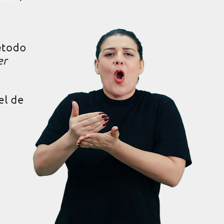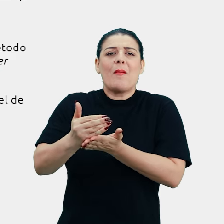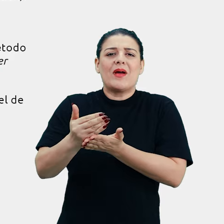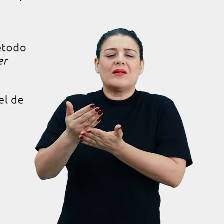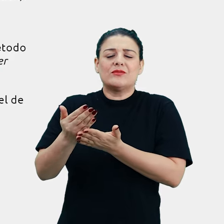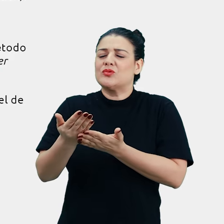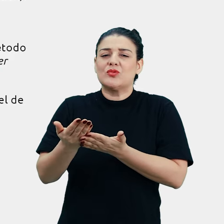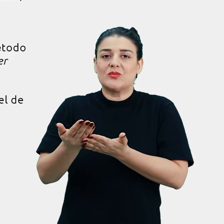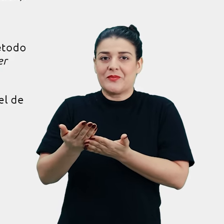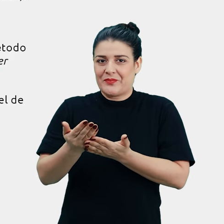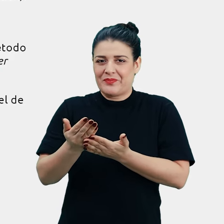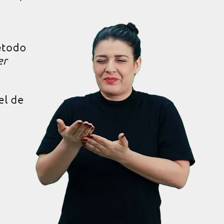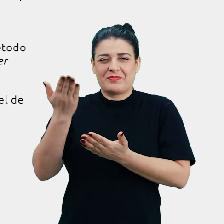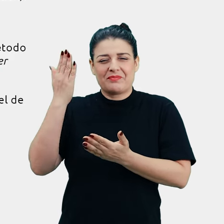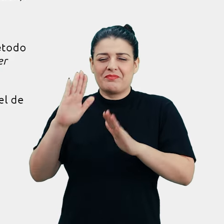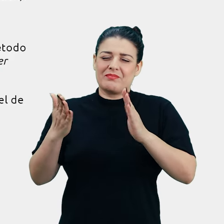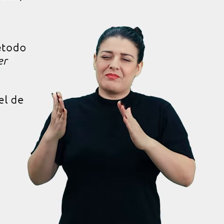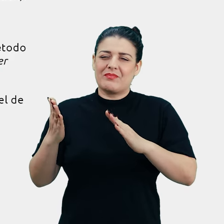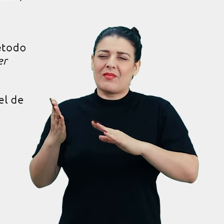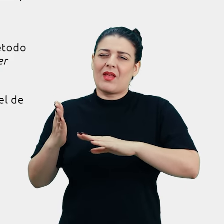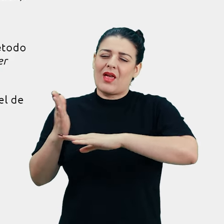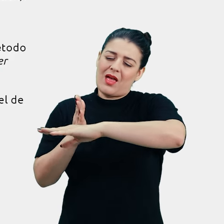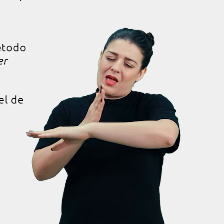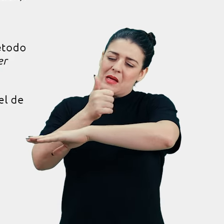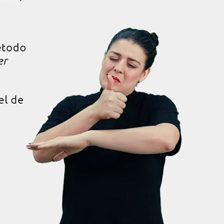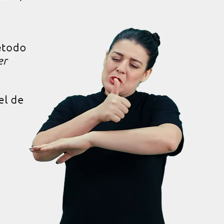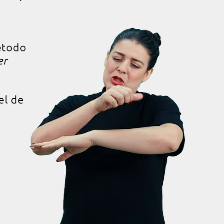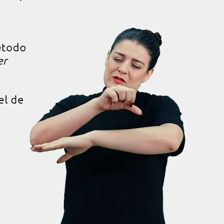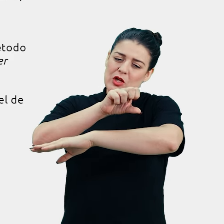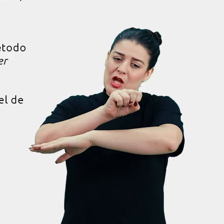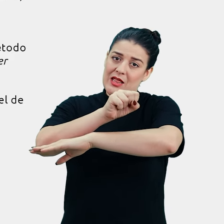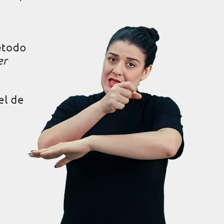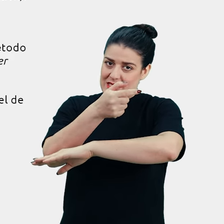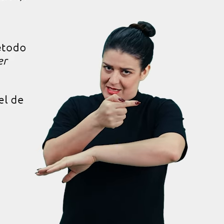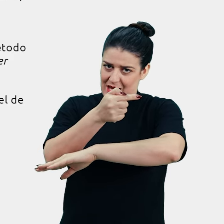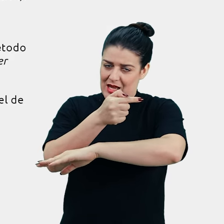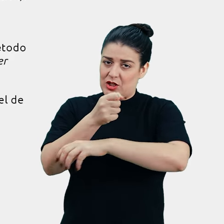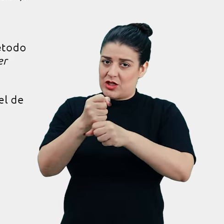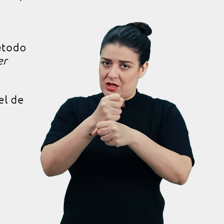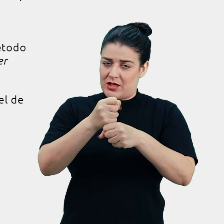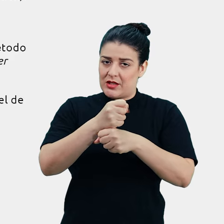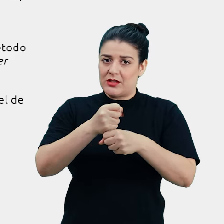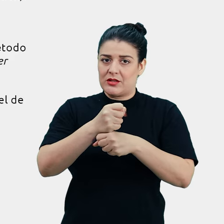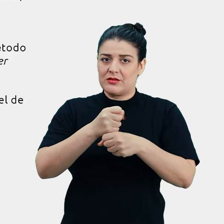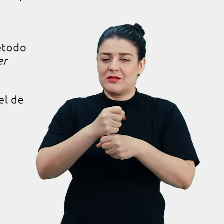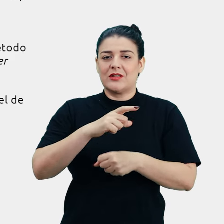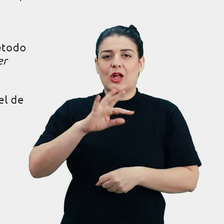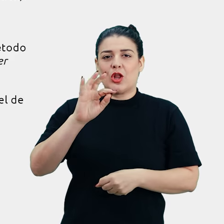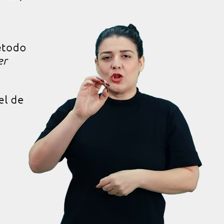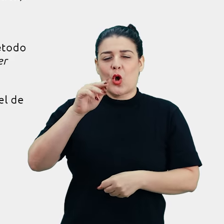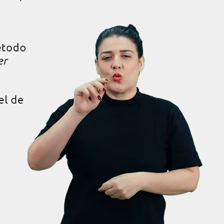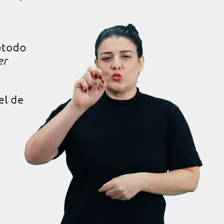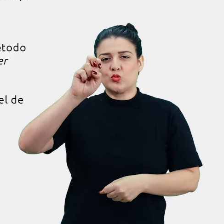começou. Então, ali, um pouquinho antes ali de 1987, tá? Nós temos